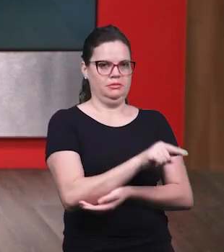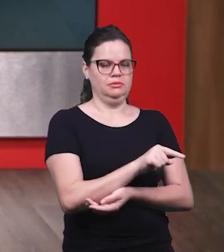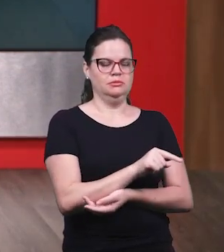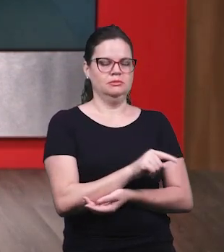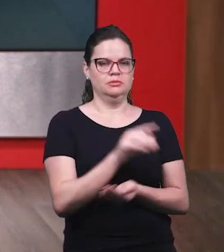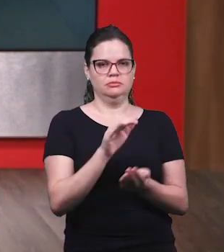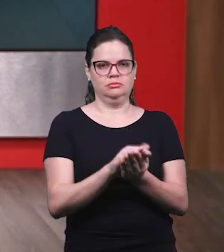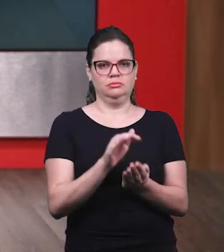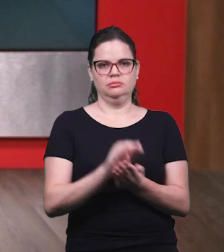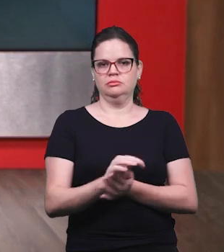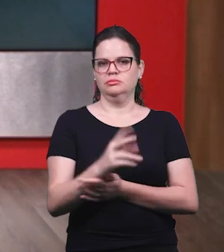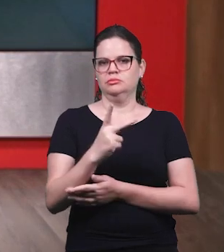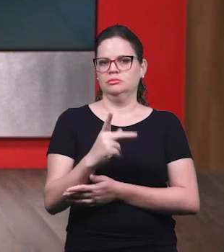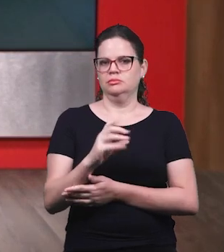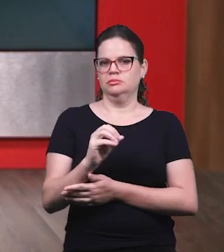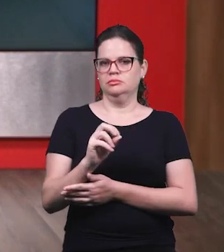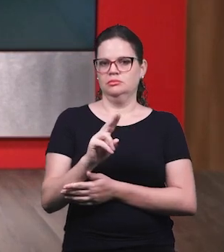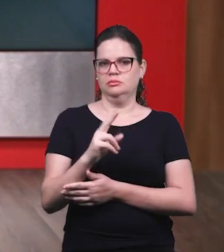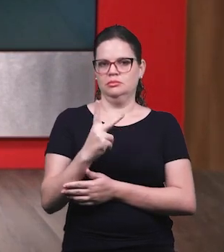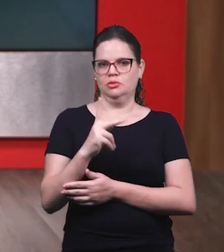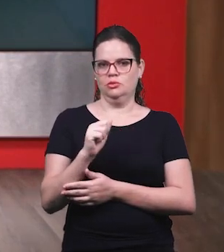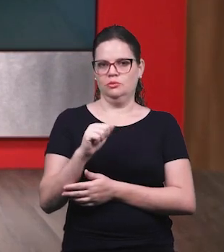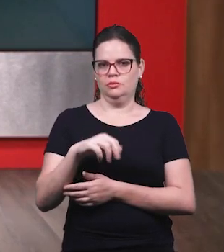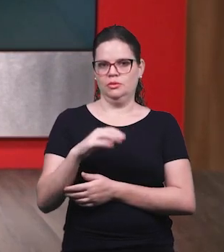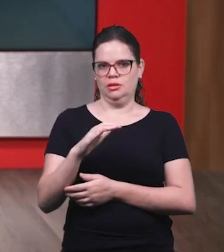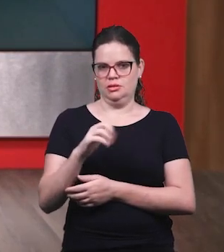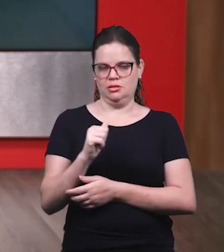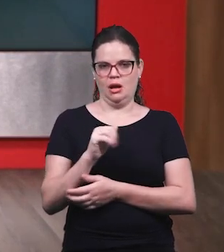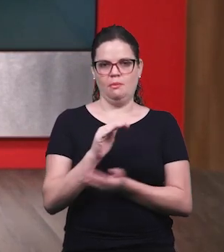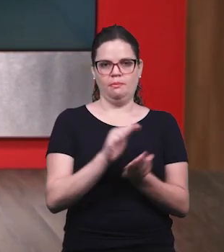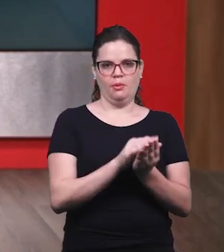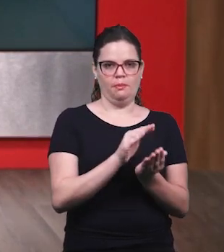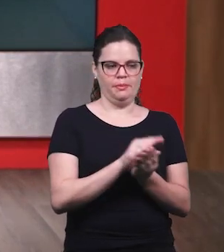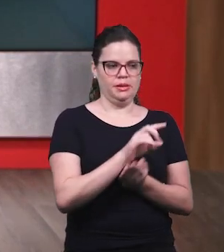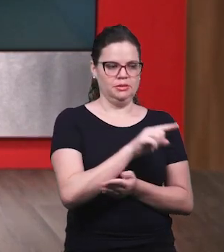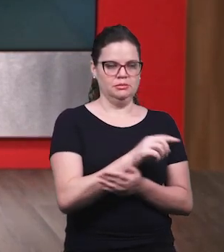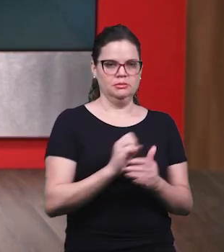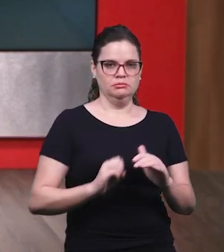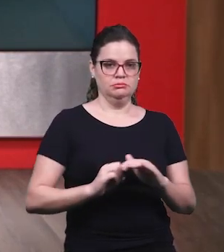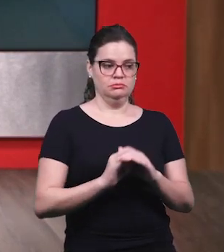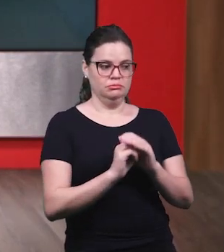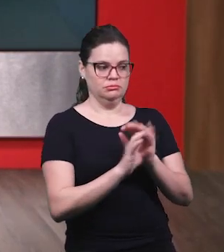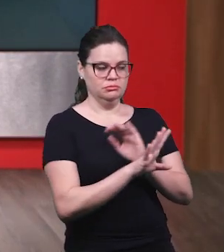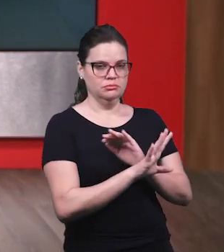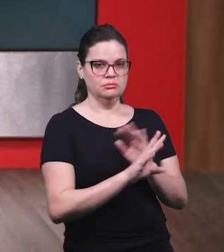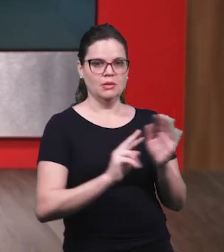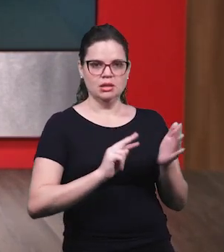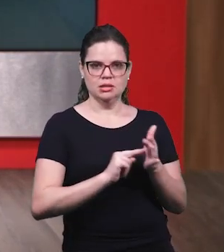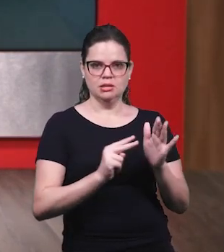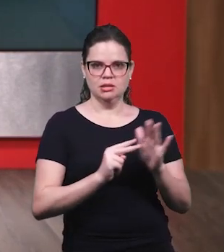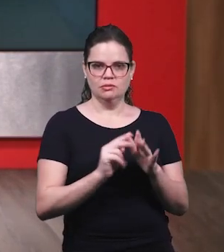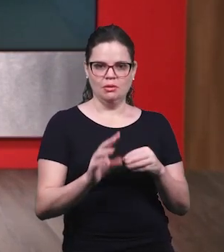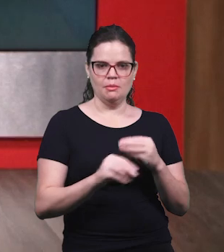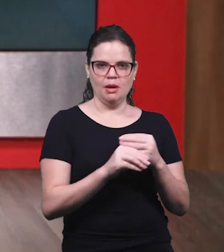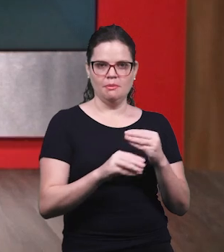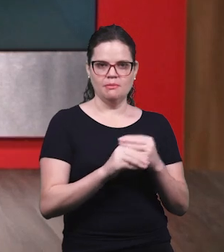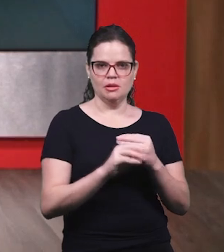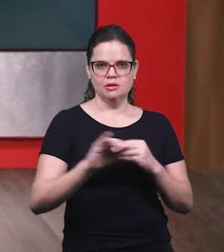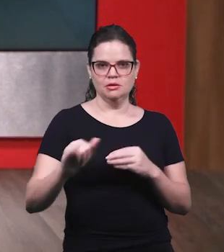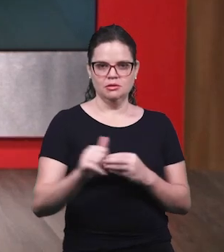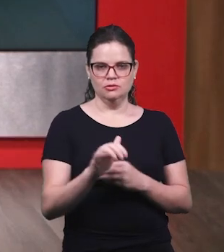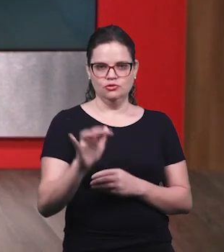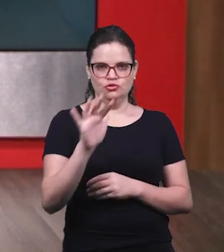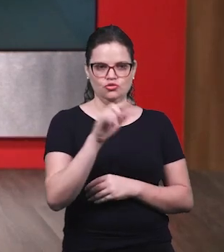de poupança, em uma conta bancária, você não está fazendo a aplicação do dinheiro.